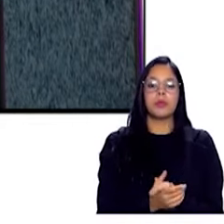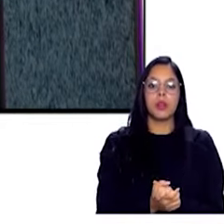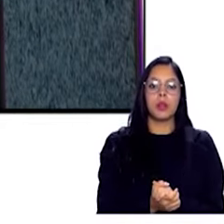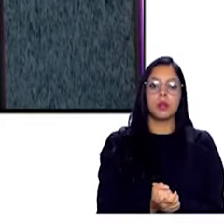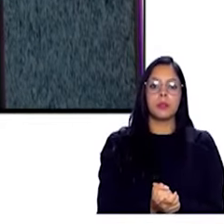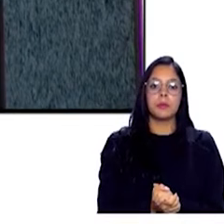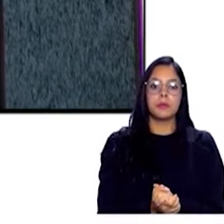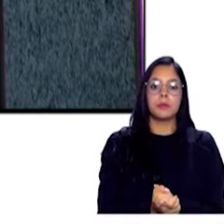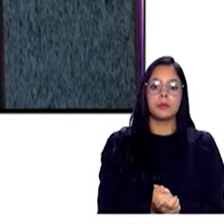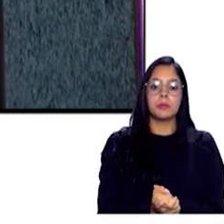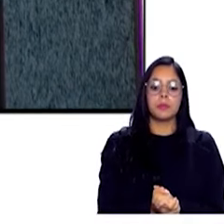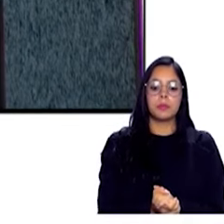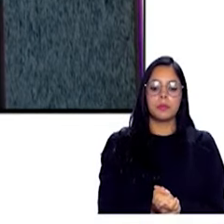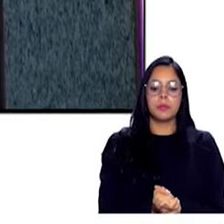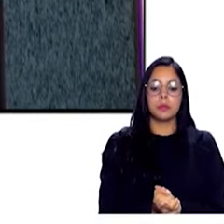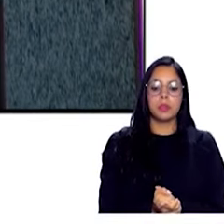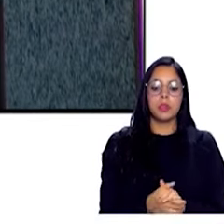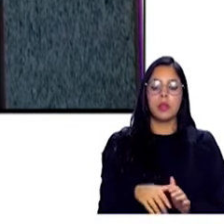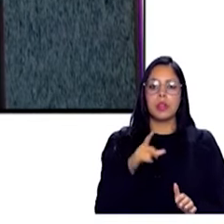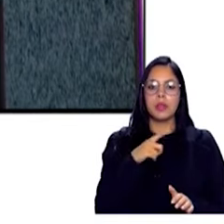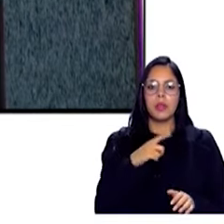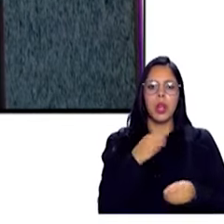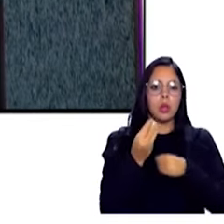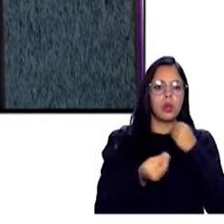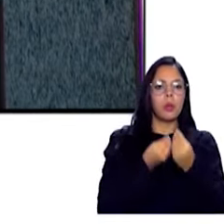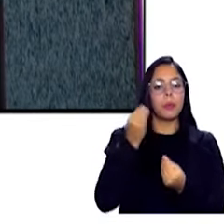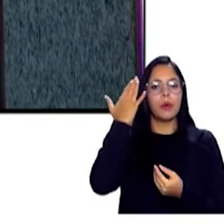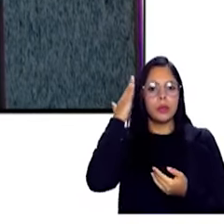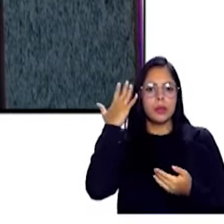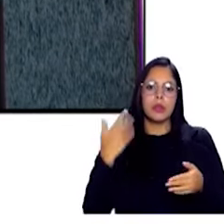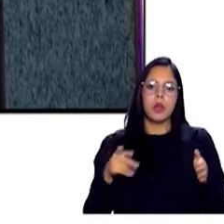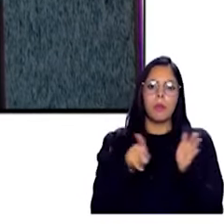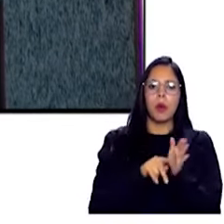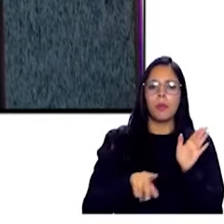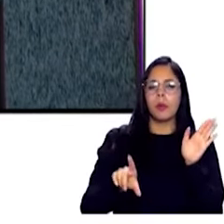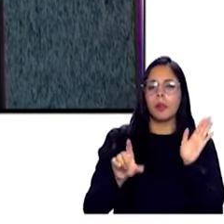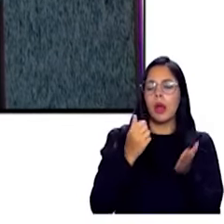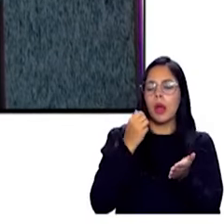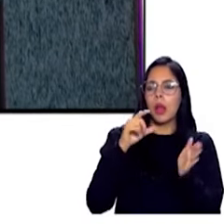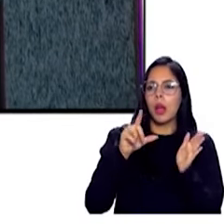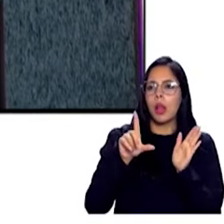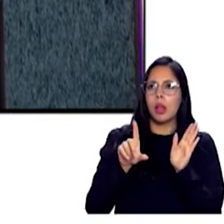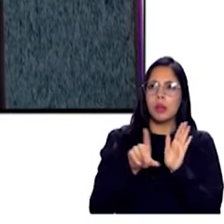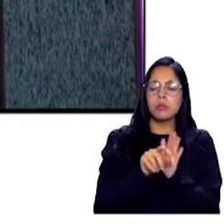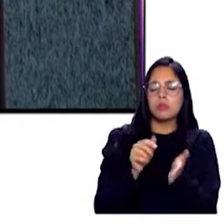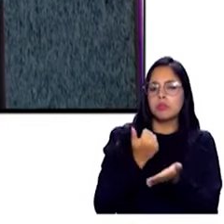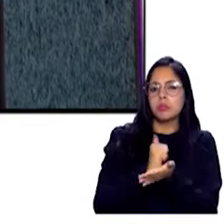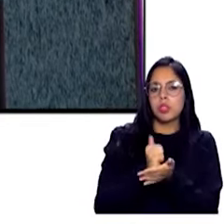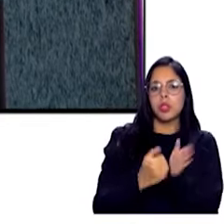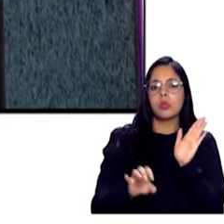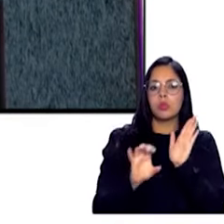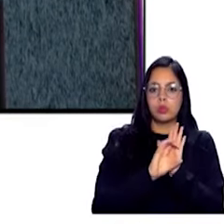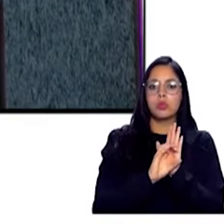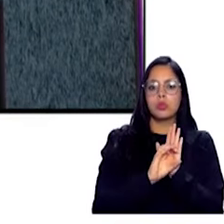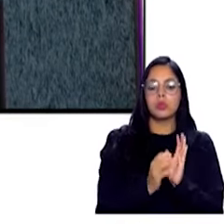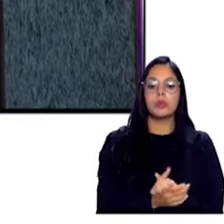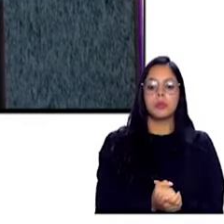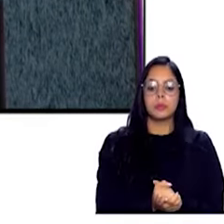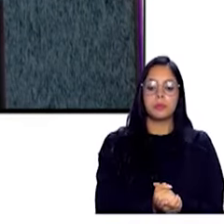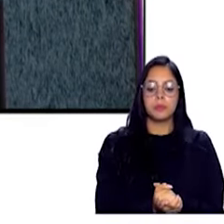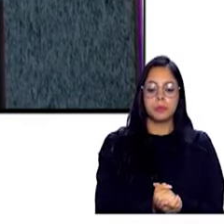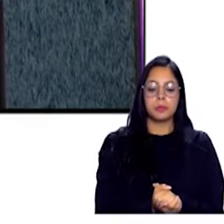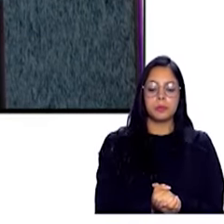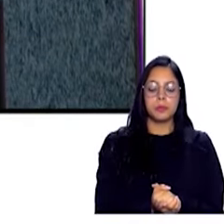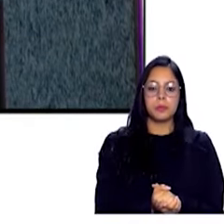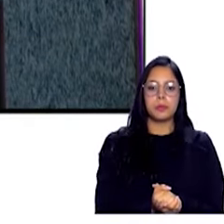legislação mediante uma interpretação compatível com a constituição e eh